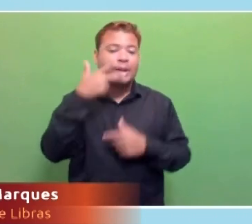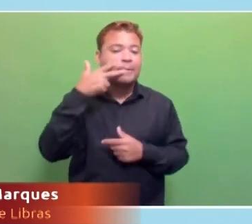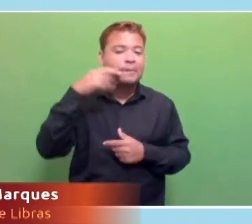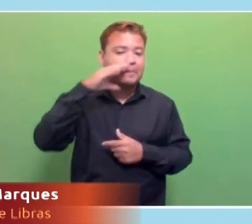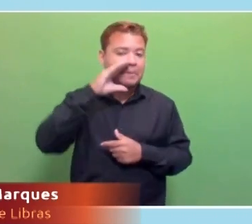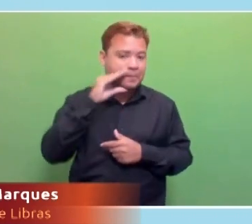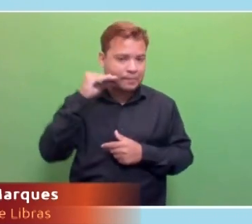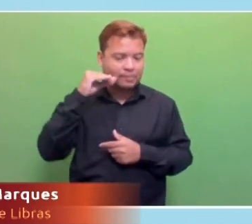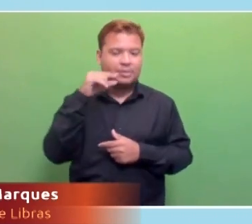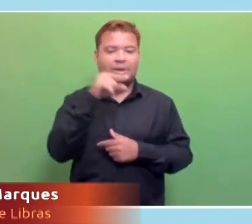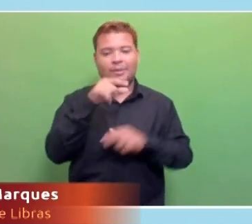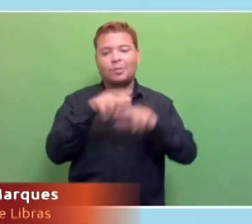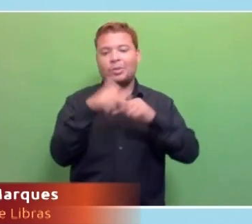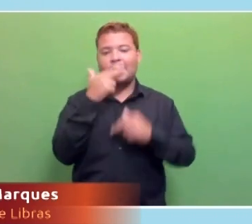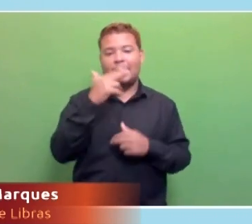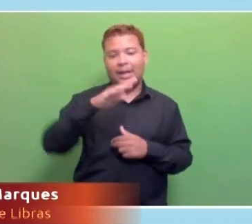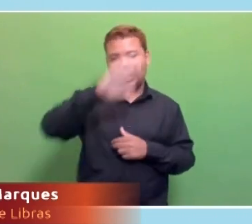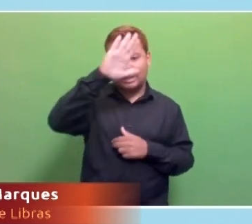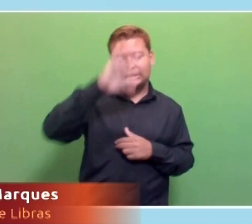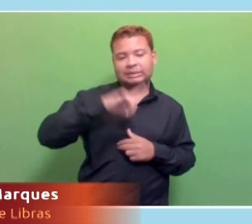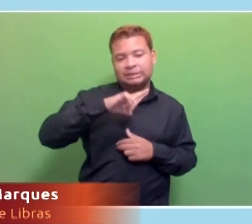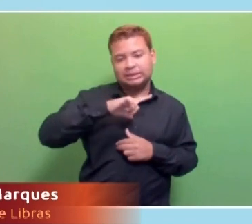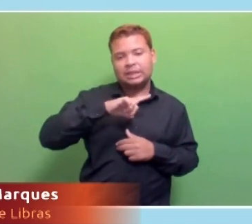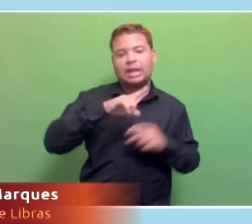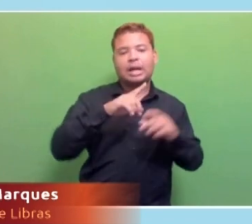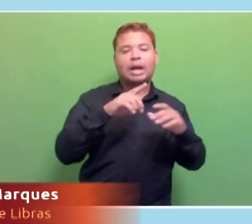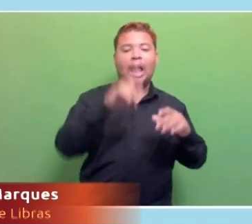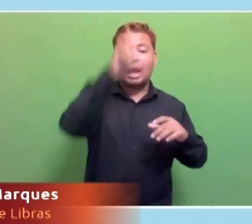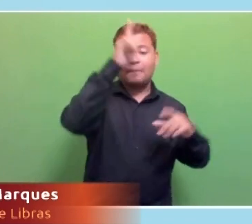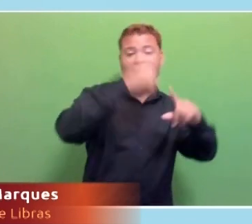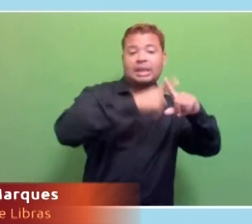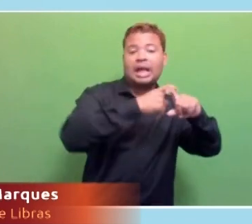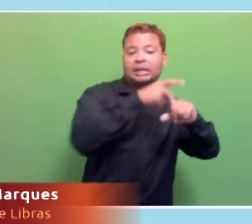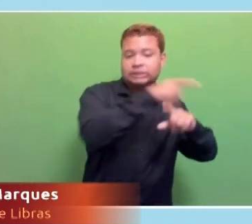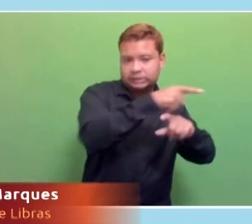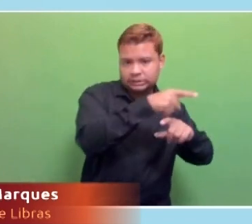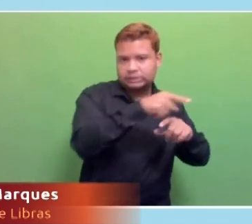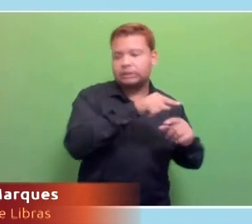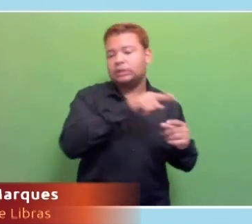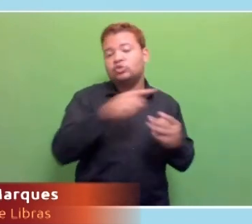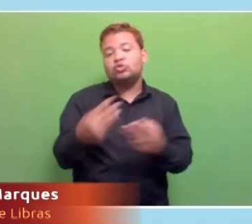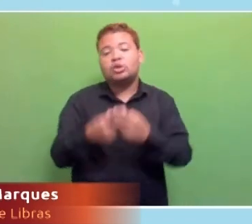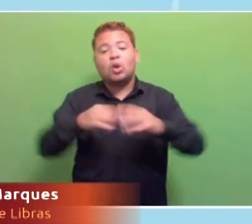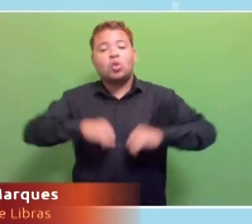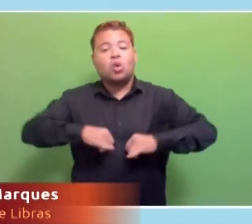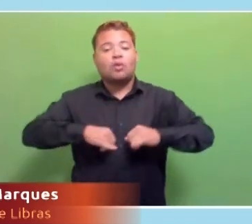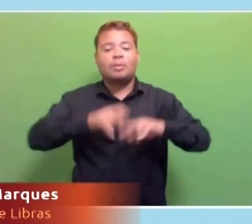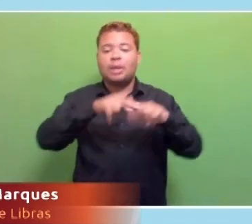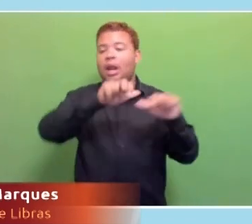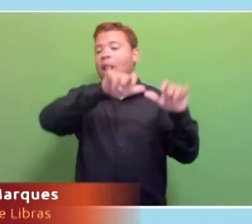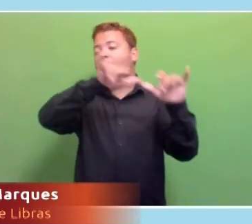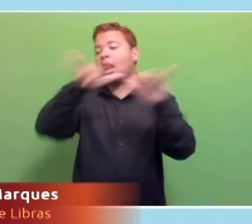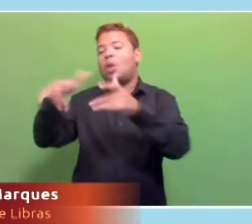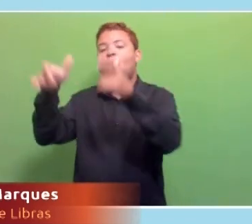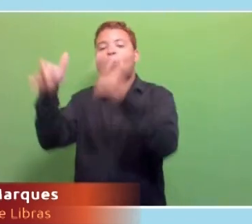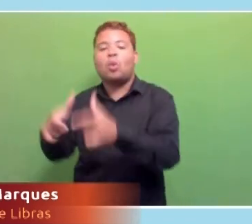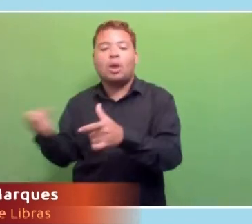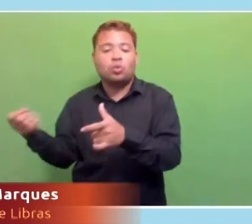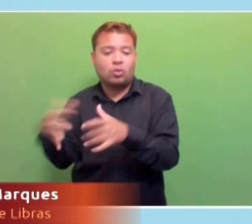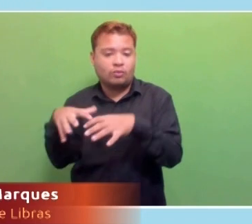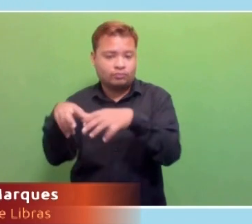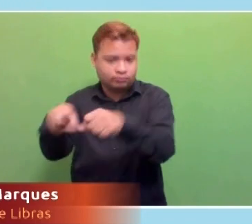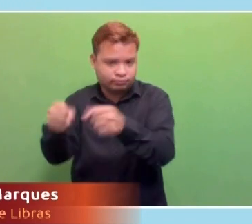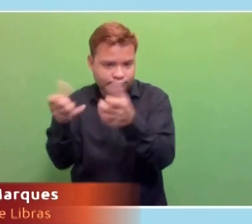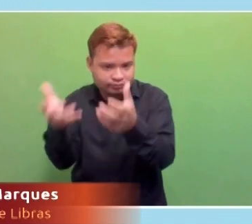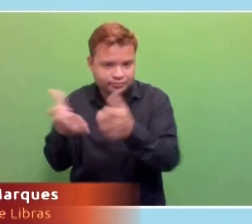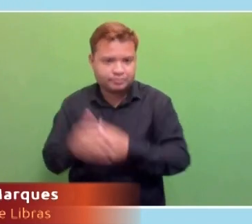Alemanha nazista, nos territórios ocupados. Então, surge esse movimento na década de 20, nos primeiros anos